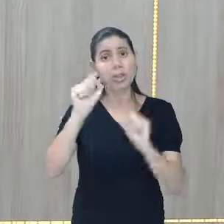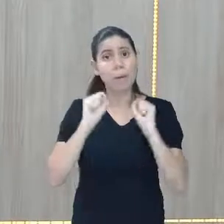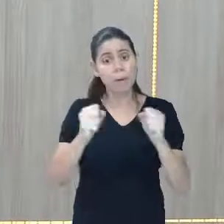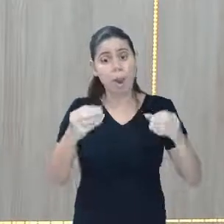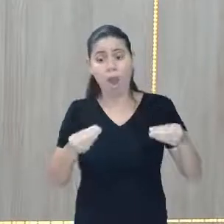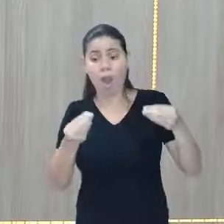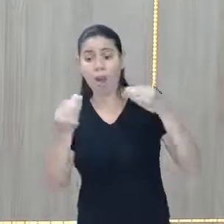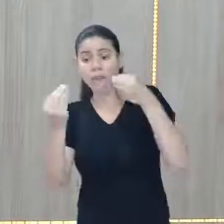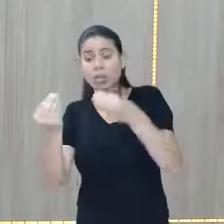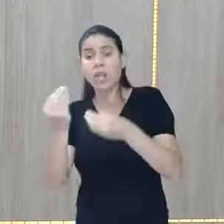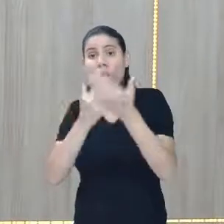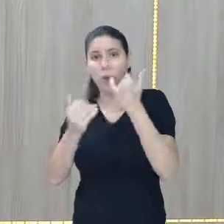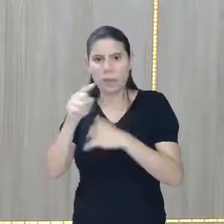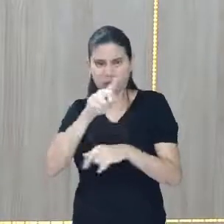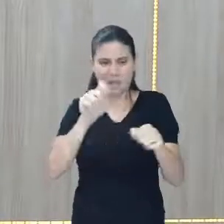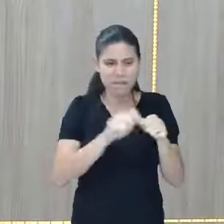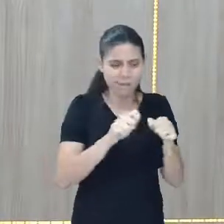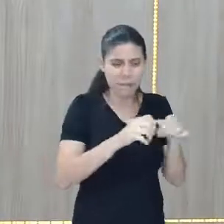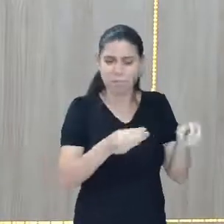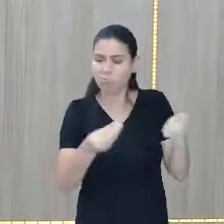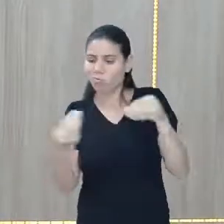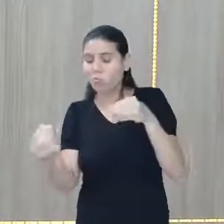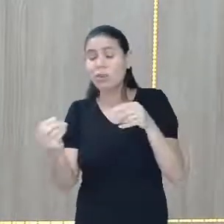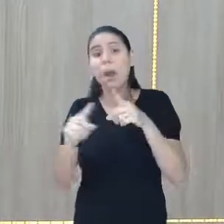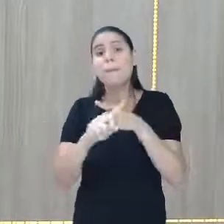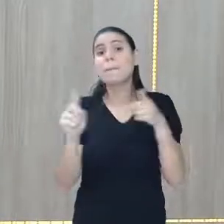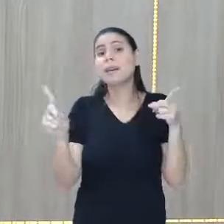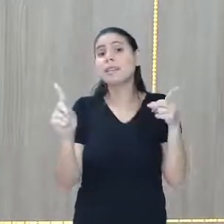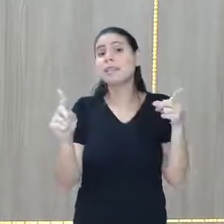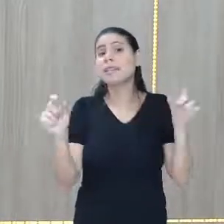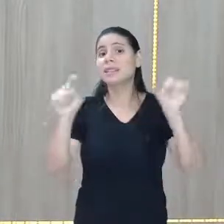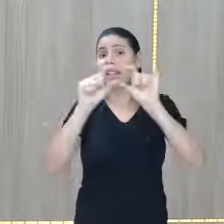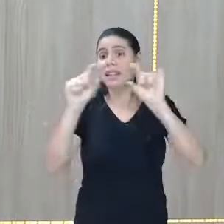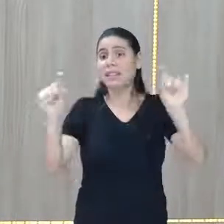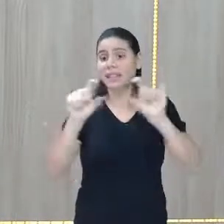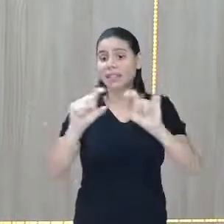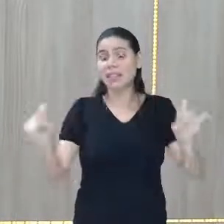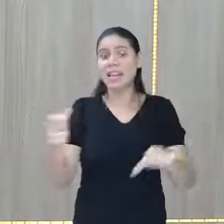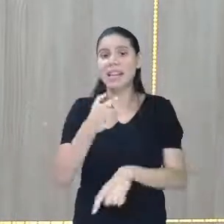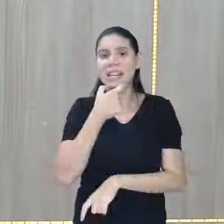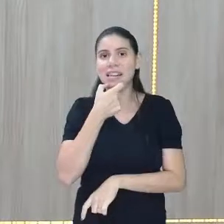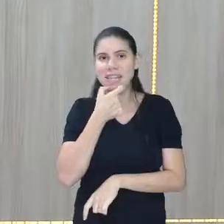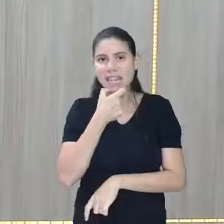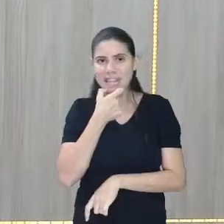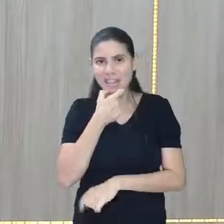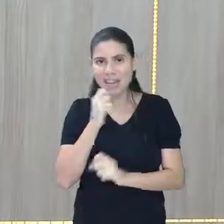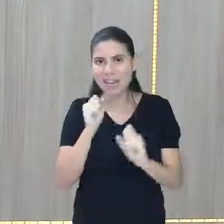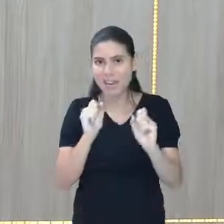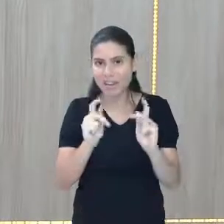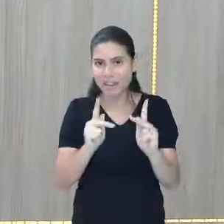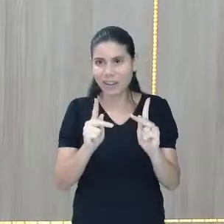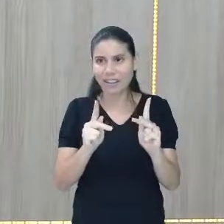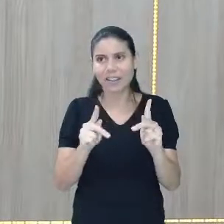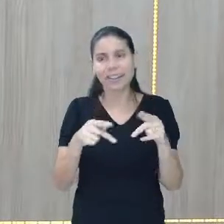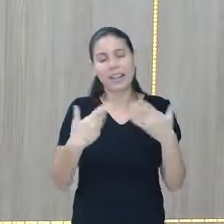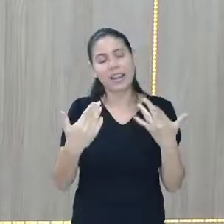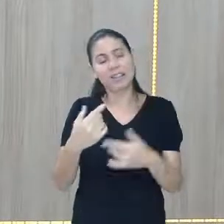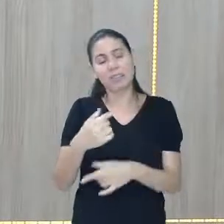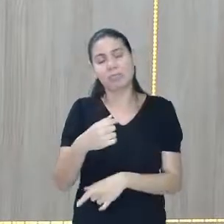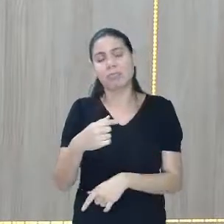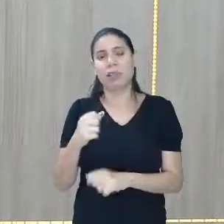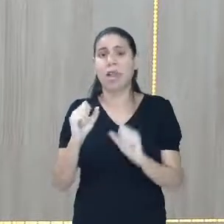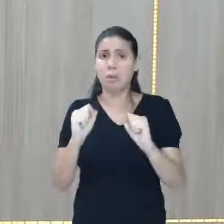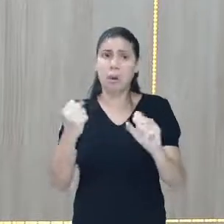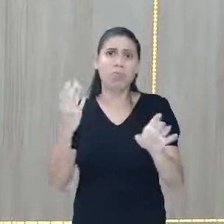em inglês. Então você vai elaborar frases oferecendo comidas que você sabe fazer, comidas essas para as festas de fim de ano. Então a gente não vai se ver esse ano ainda